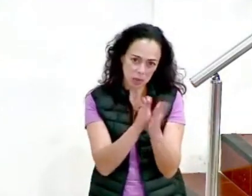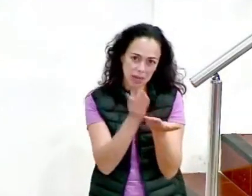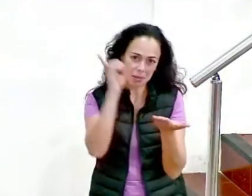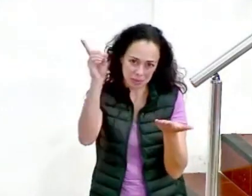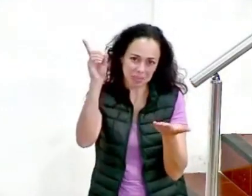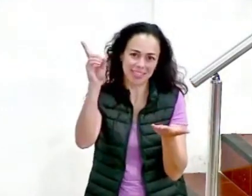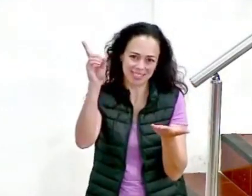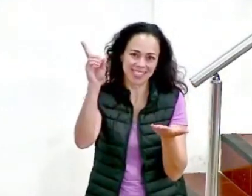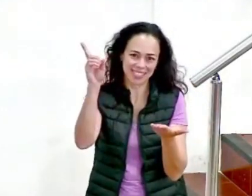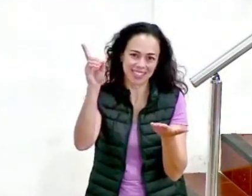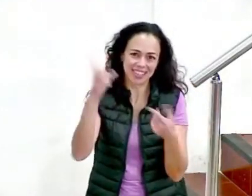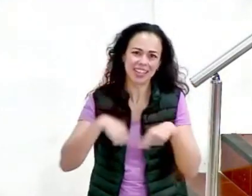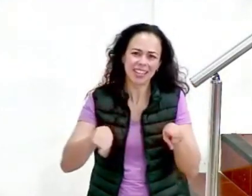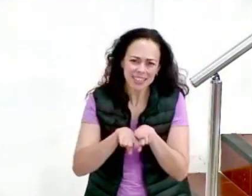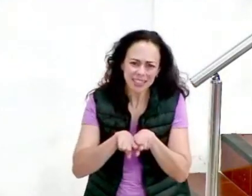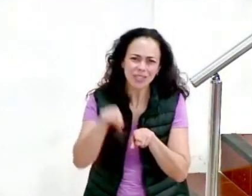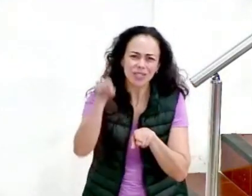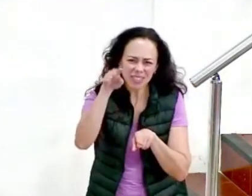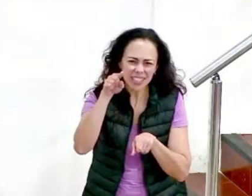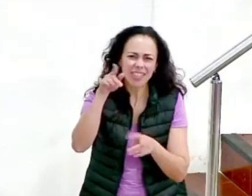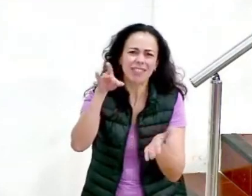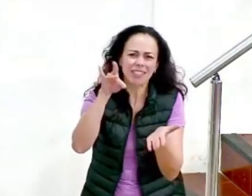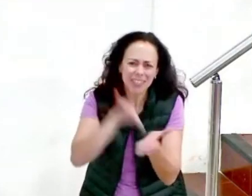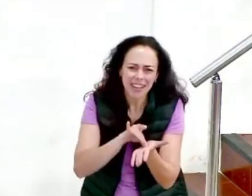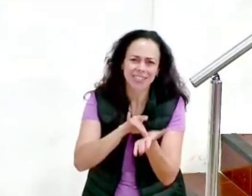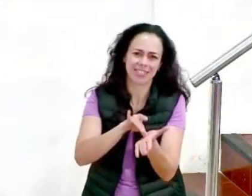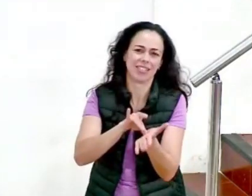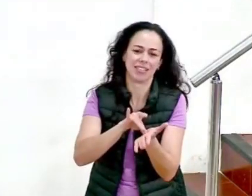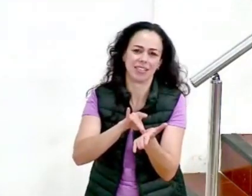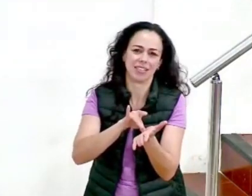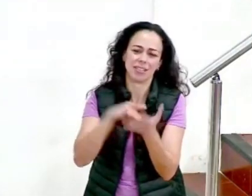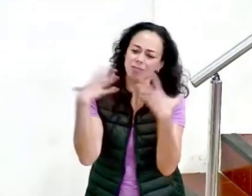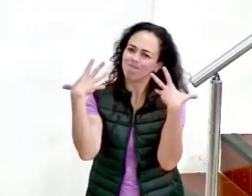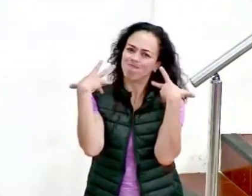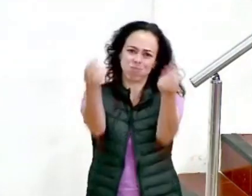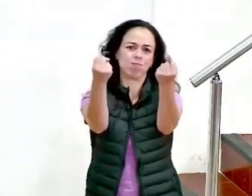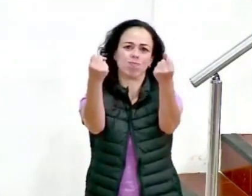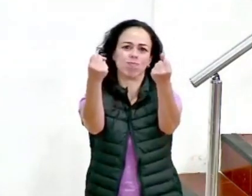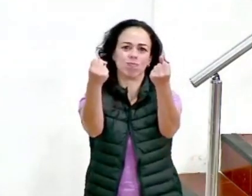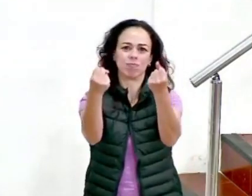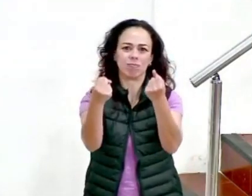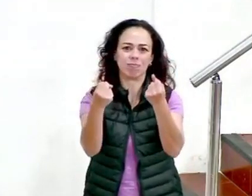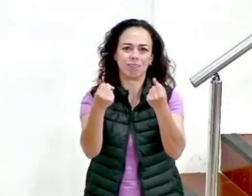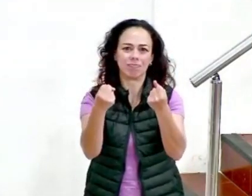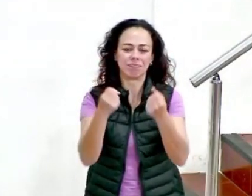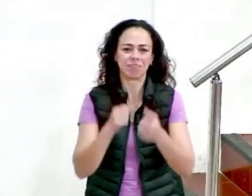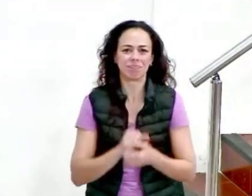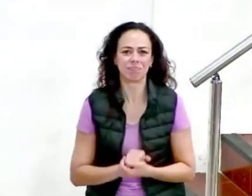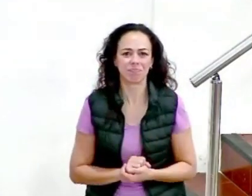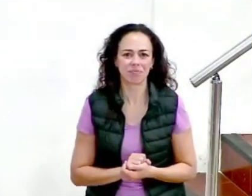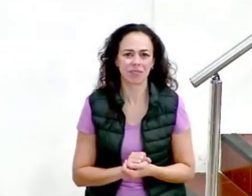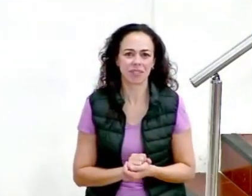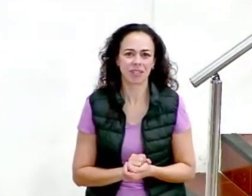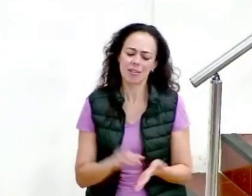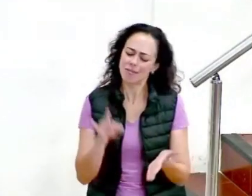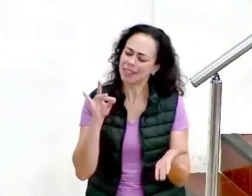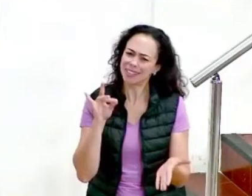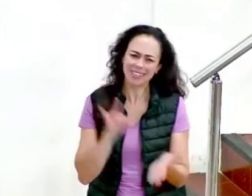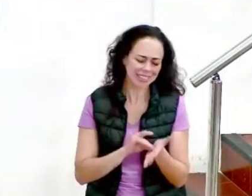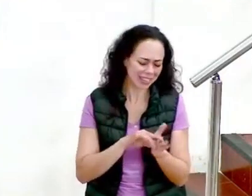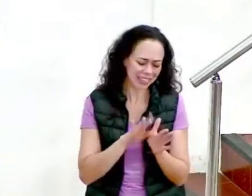Por isso, se alimente dessa verdade. Se alimente da prática dessa verdade